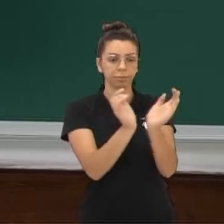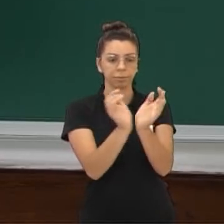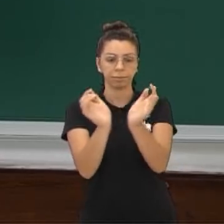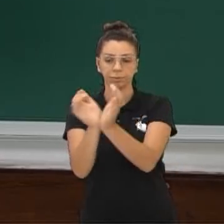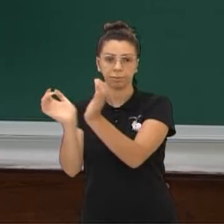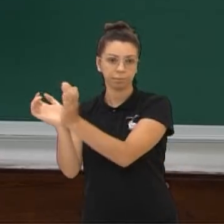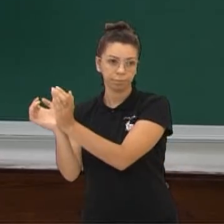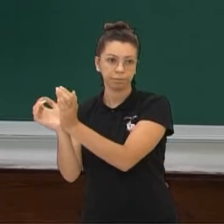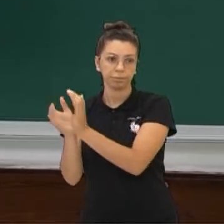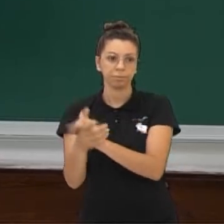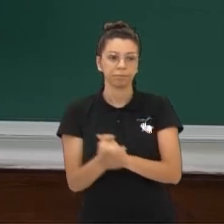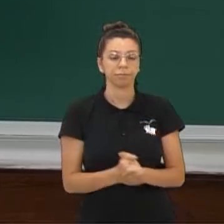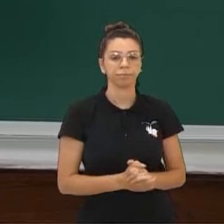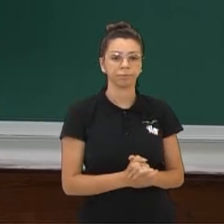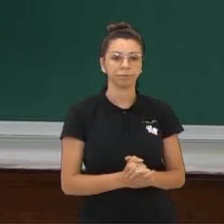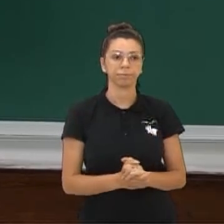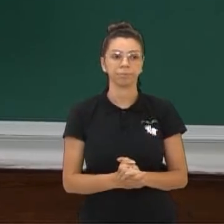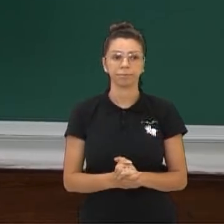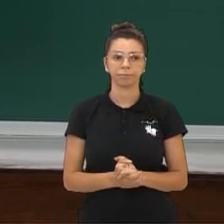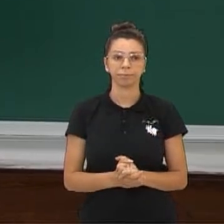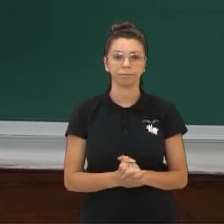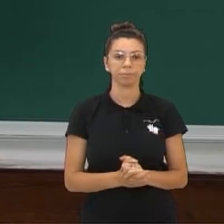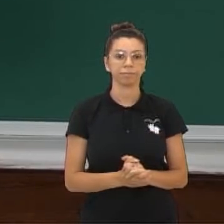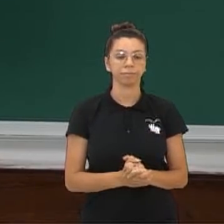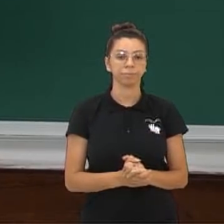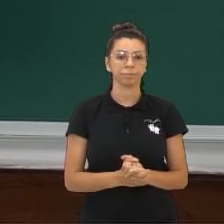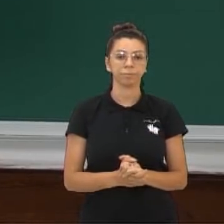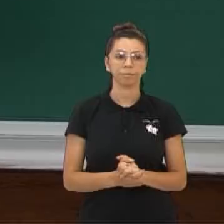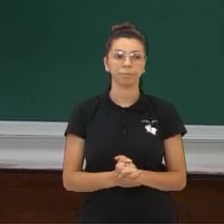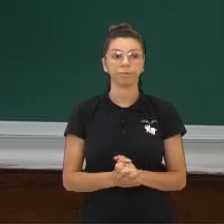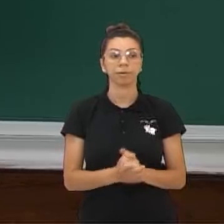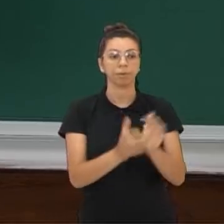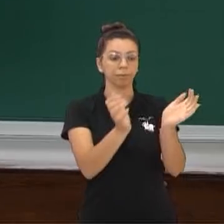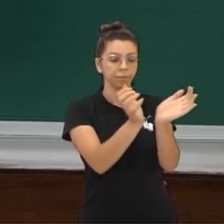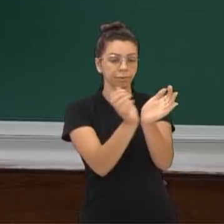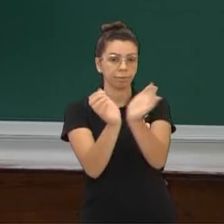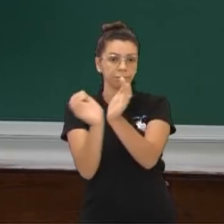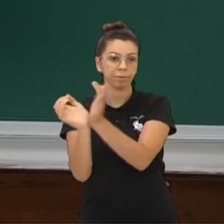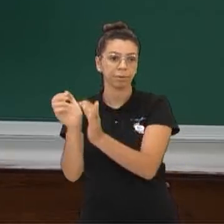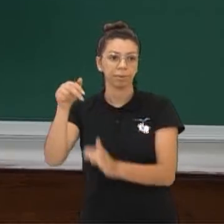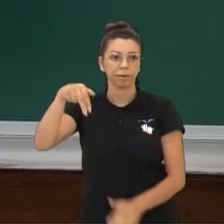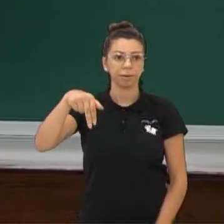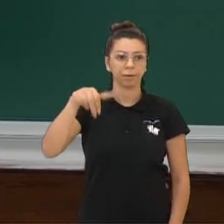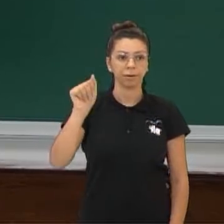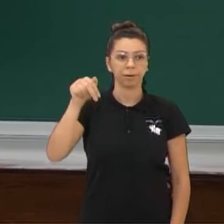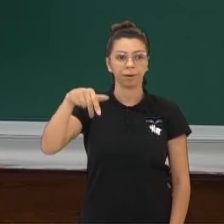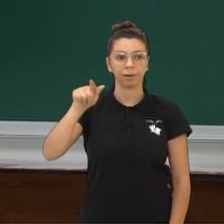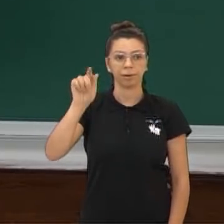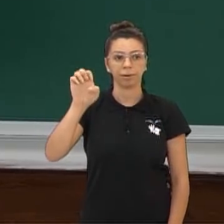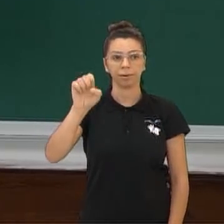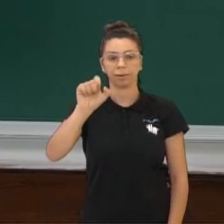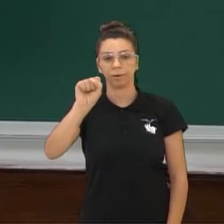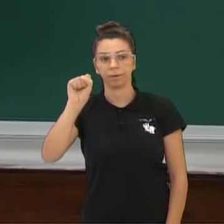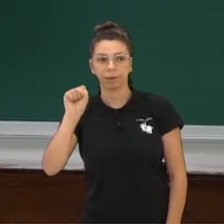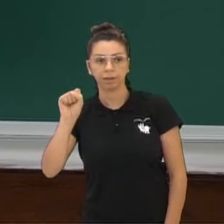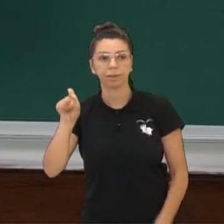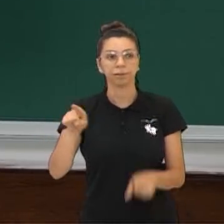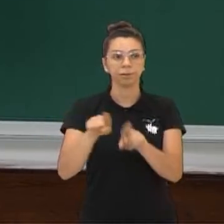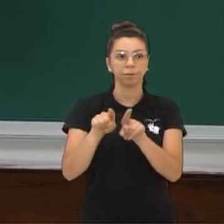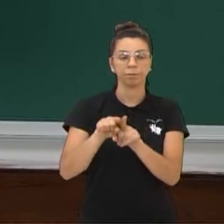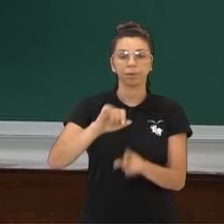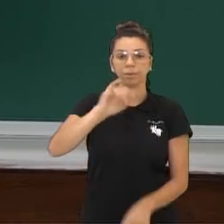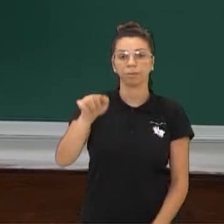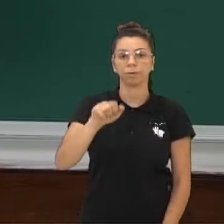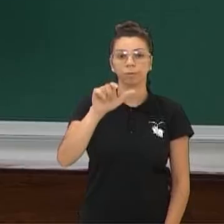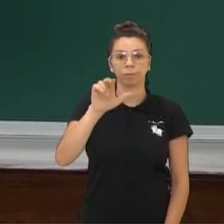anglos, os justos e os saxões. São três tribos que saíram da Alemanha e